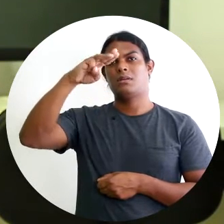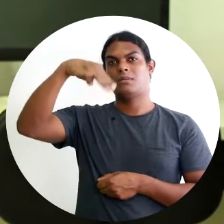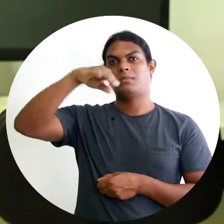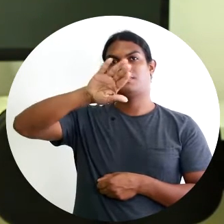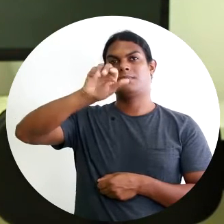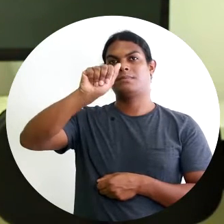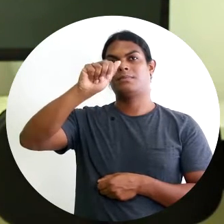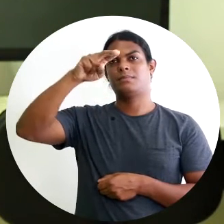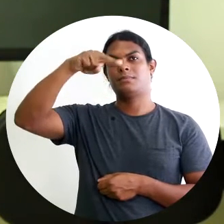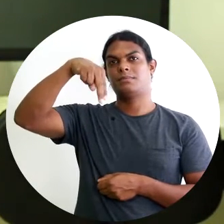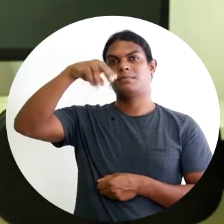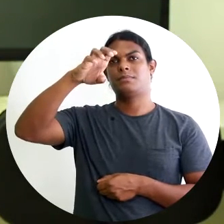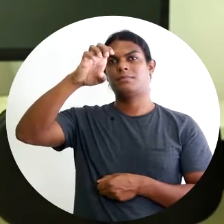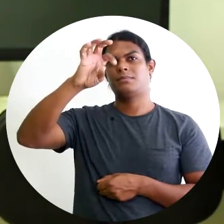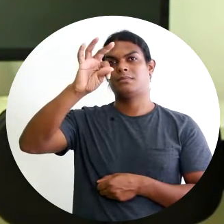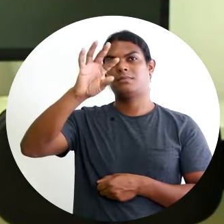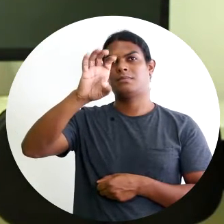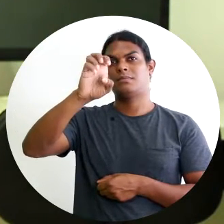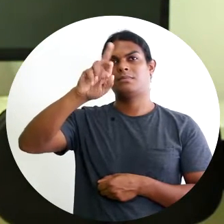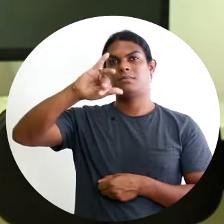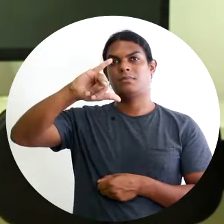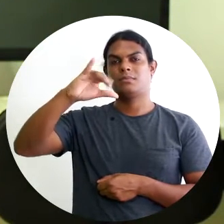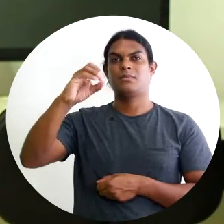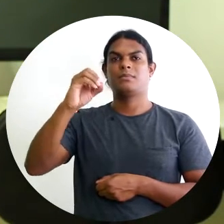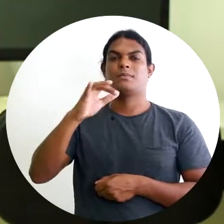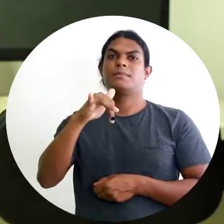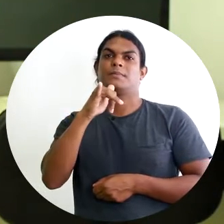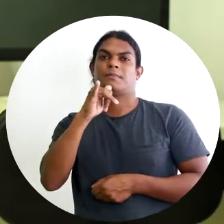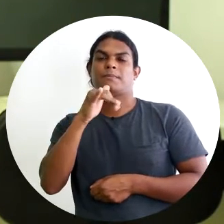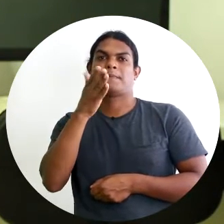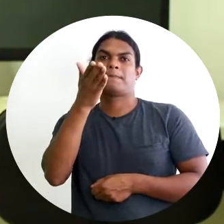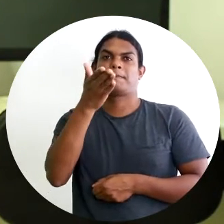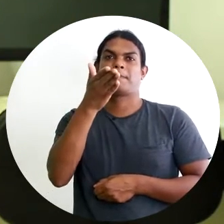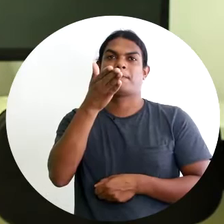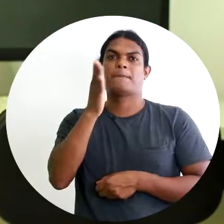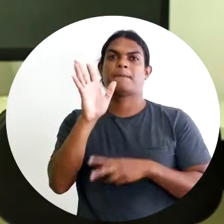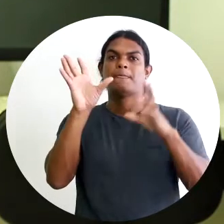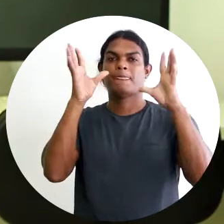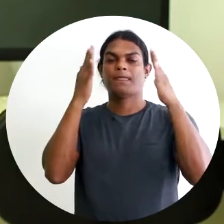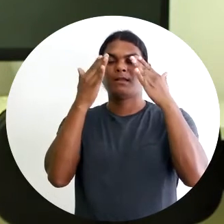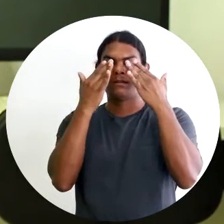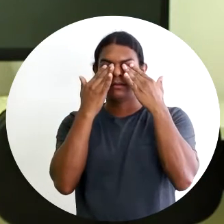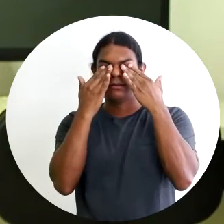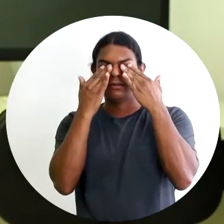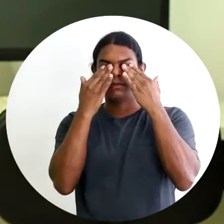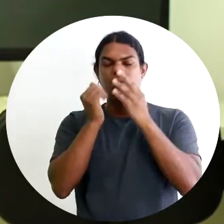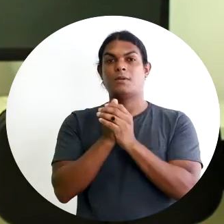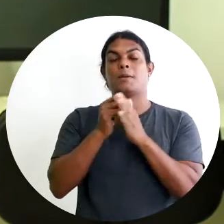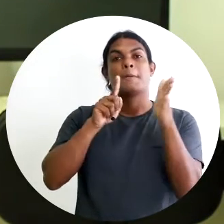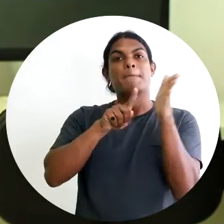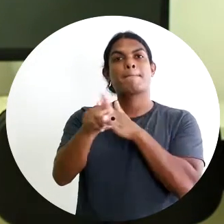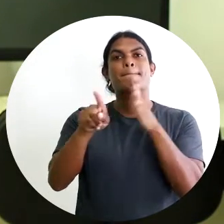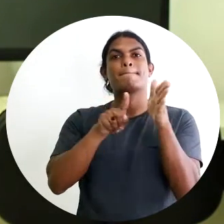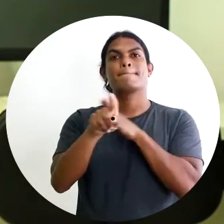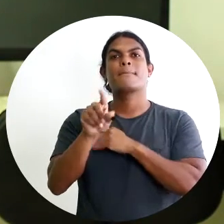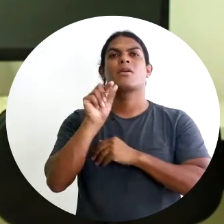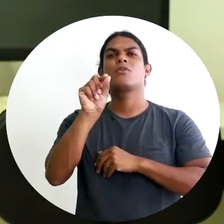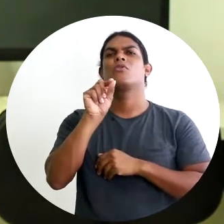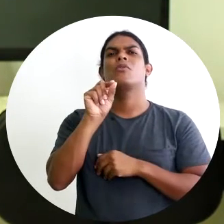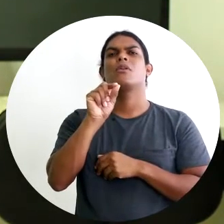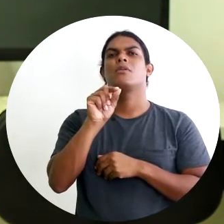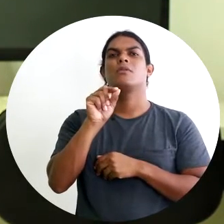você fechar o olho agora e eu fechar o olho e eu perguntar que cor é a parede desse local que você está,